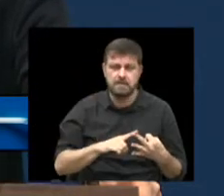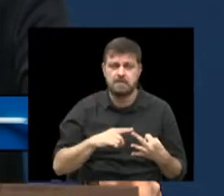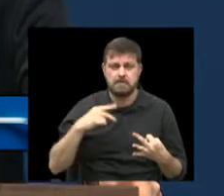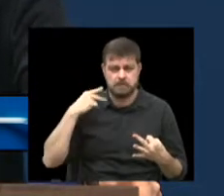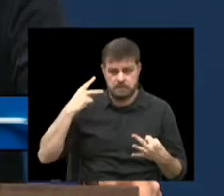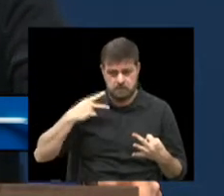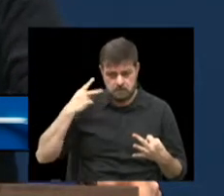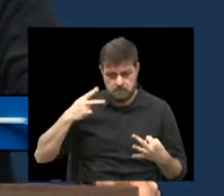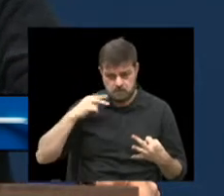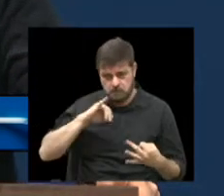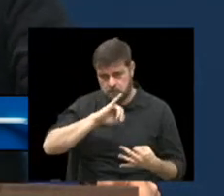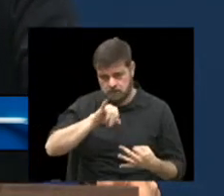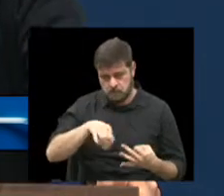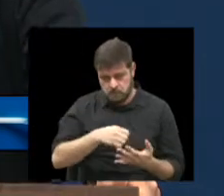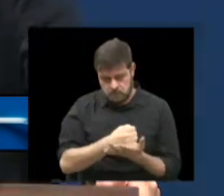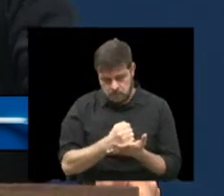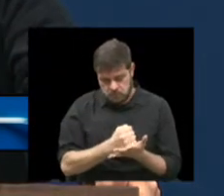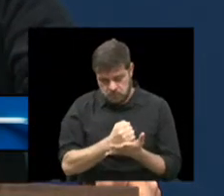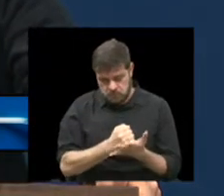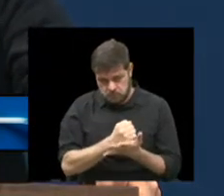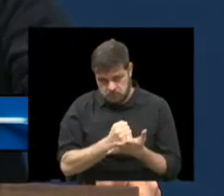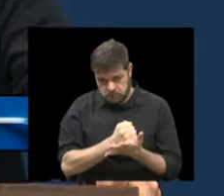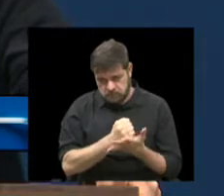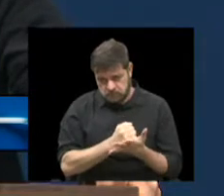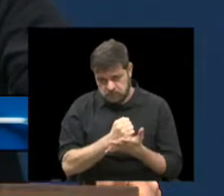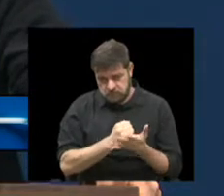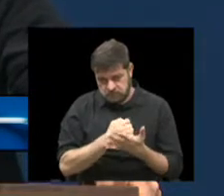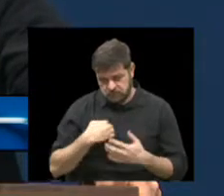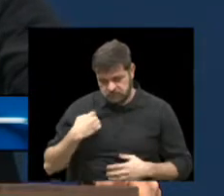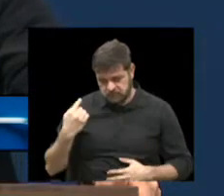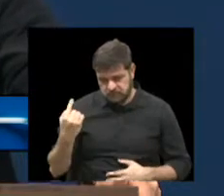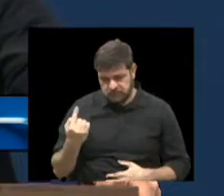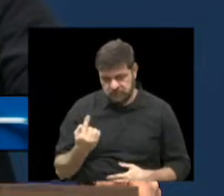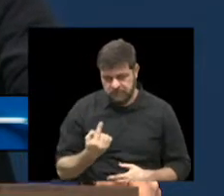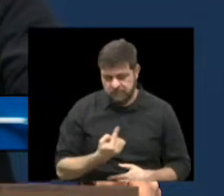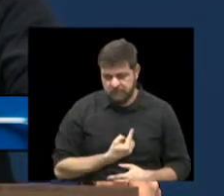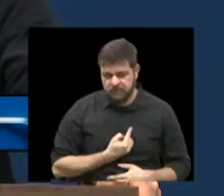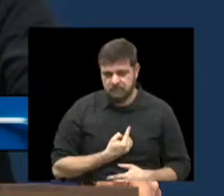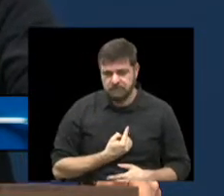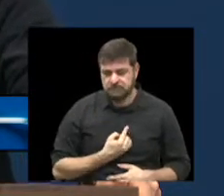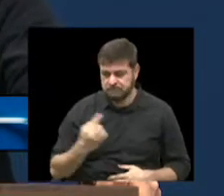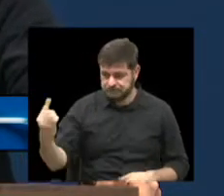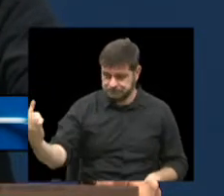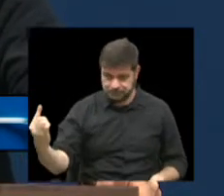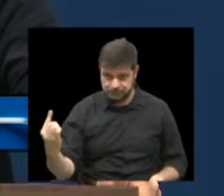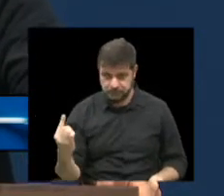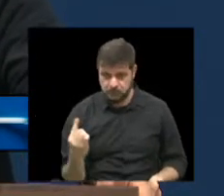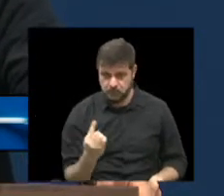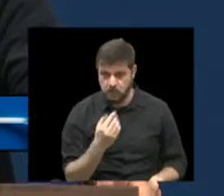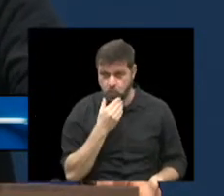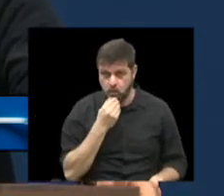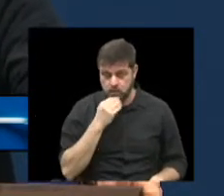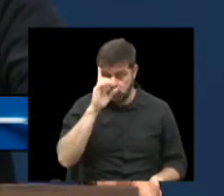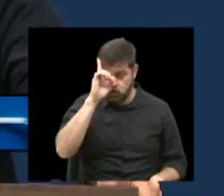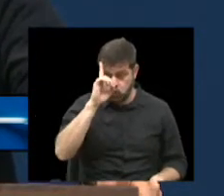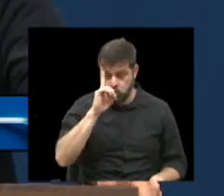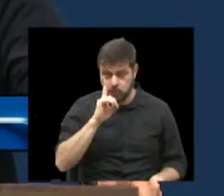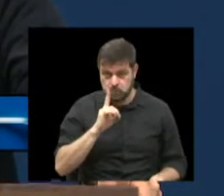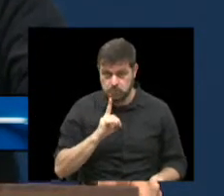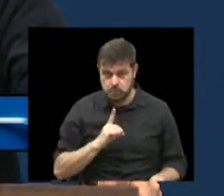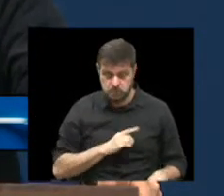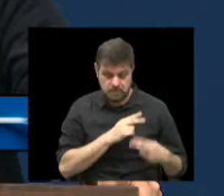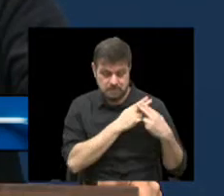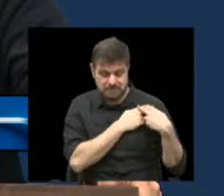o nobre vereador Jorge da Farmácia, recepcionamos o diretor da Sincamp, William